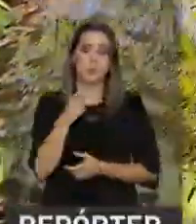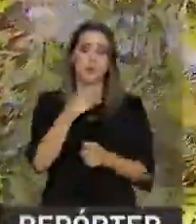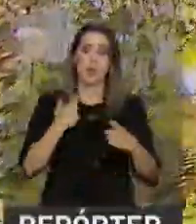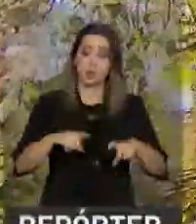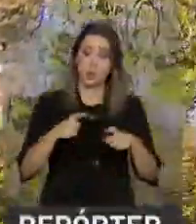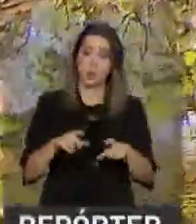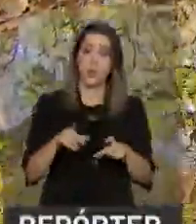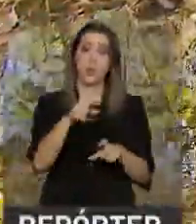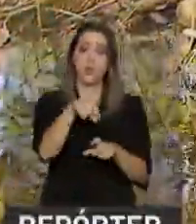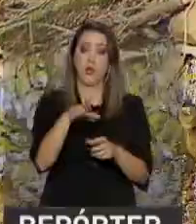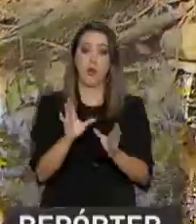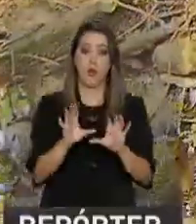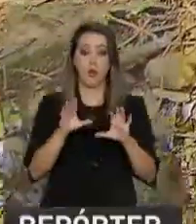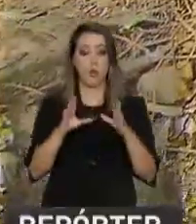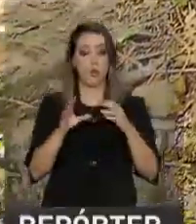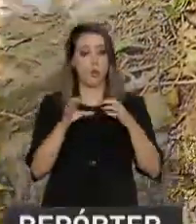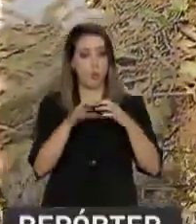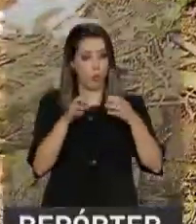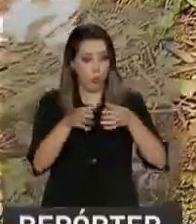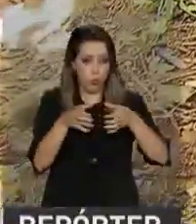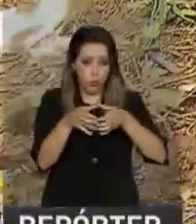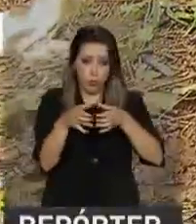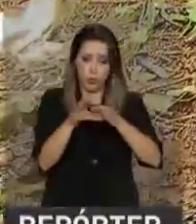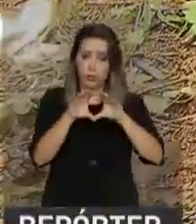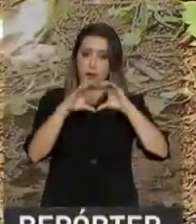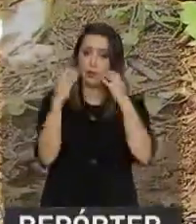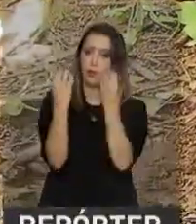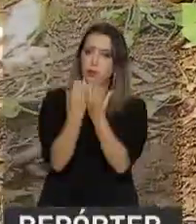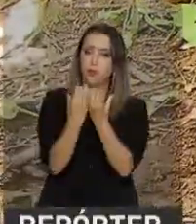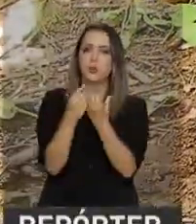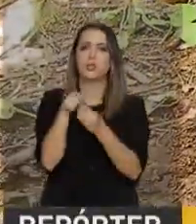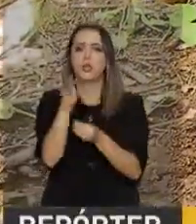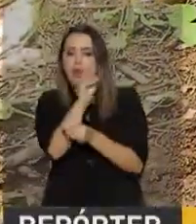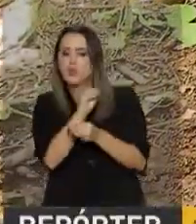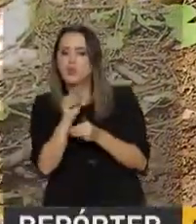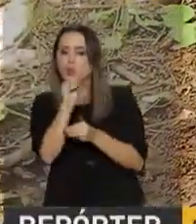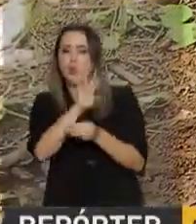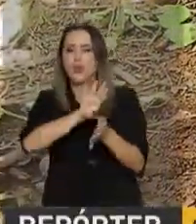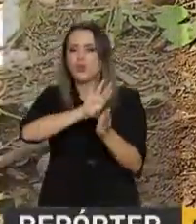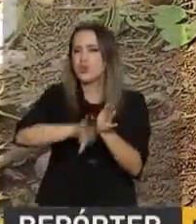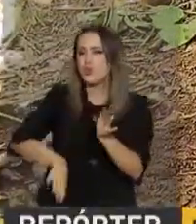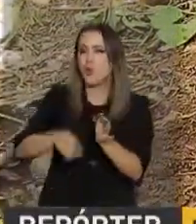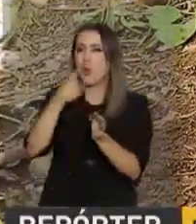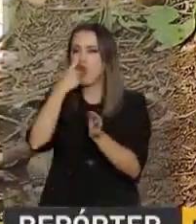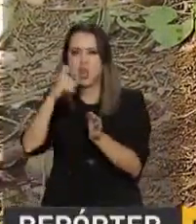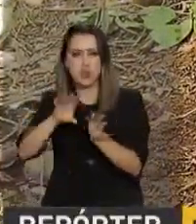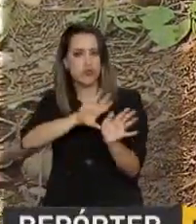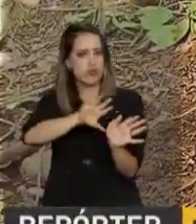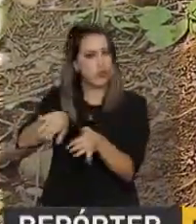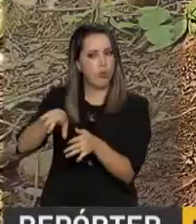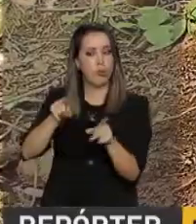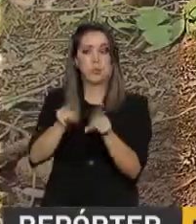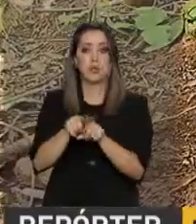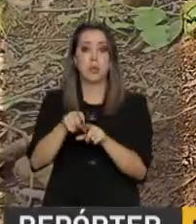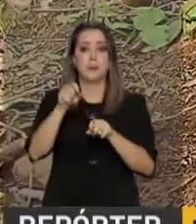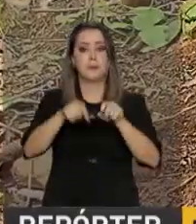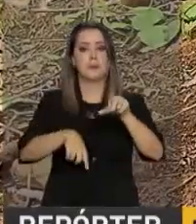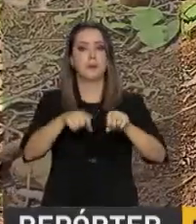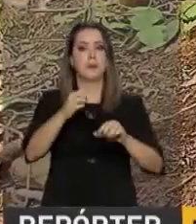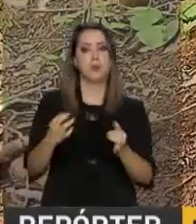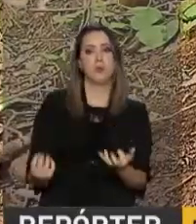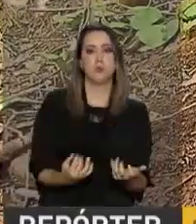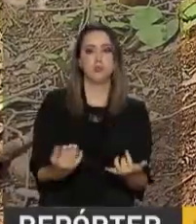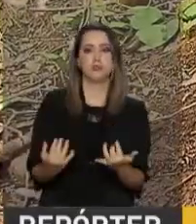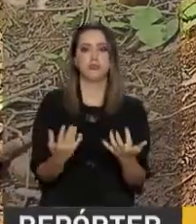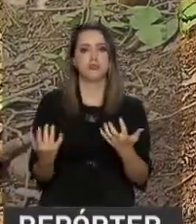rural casa grande no distrito federal em 2001 eles retiraram o lixo plantaram espécies nativas e nem